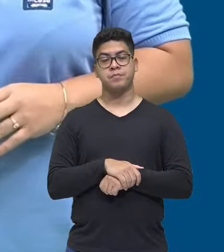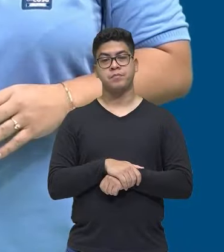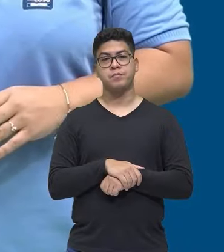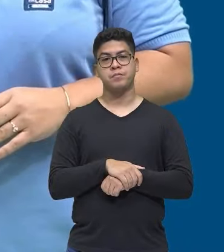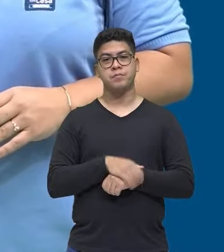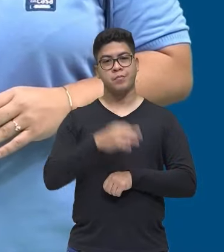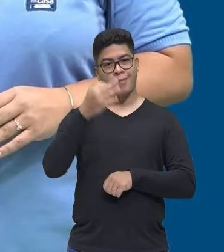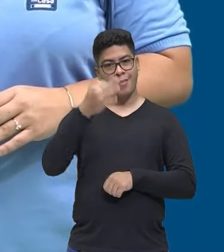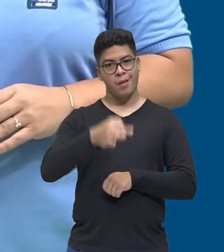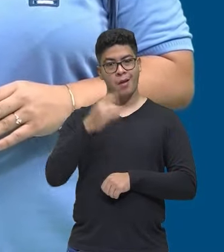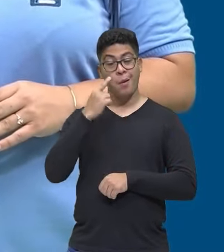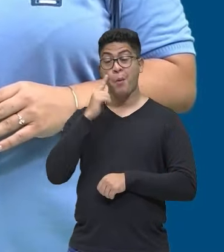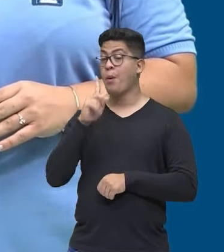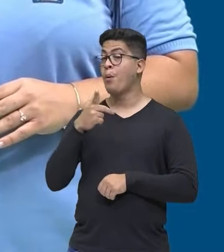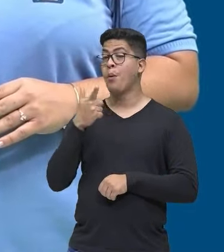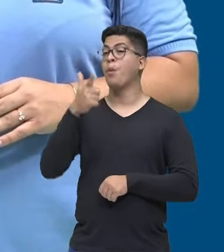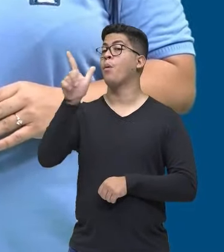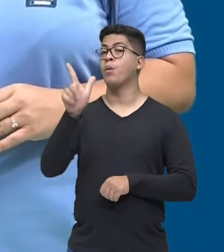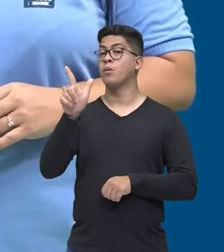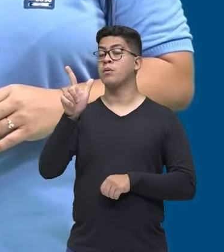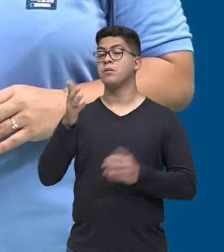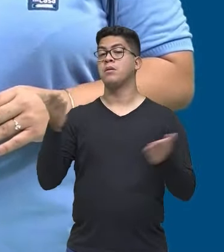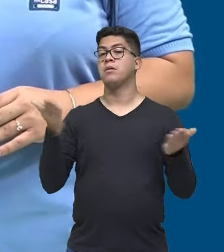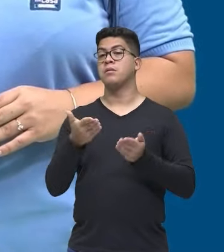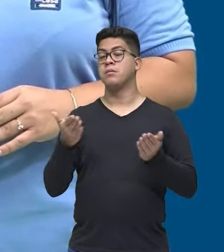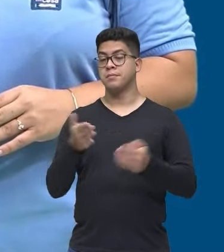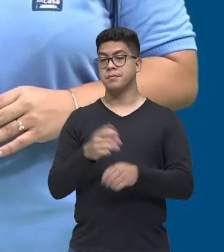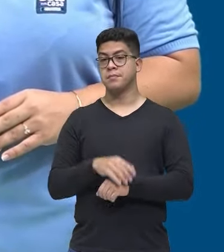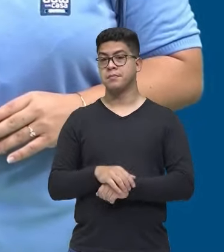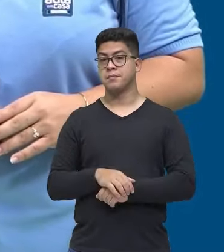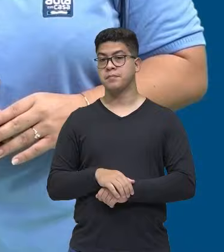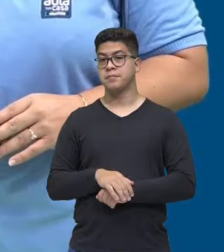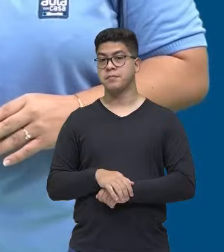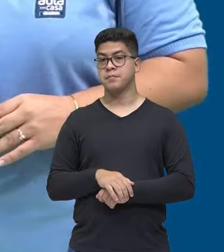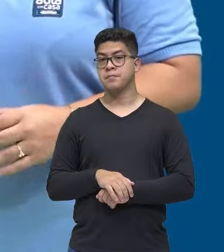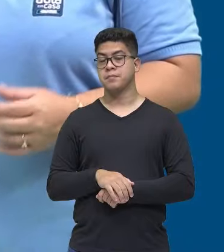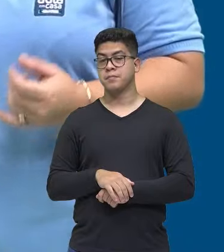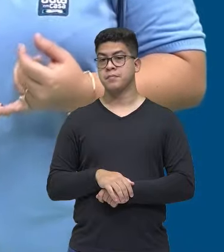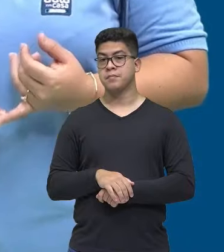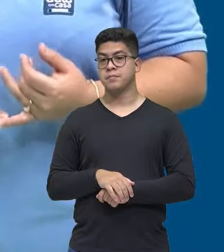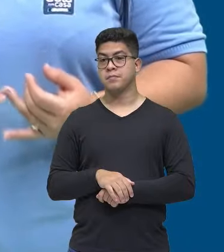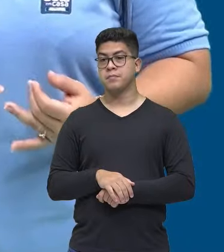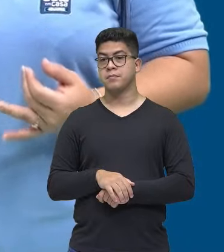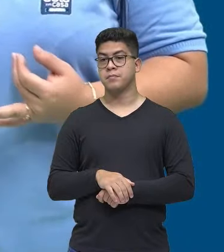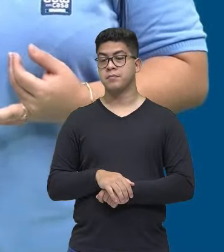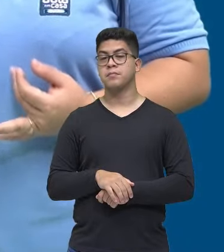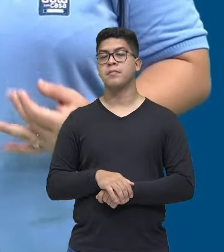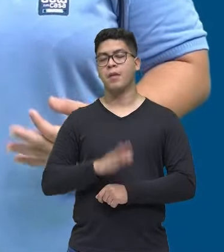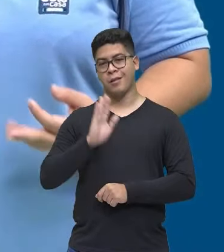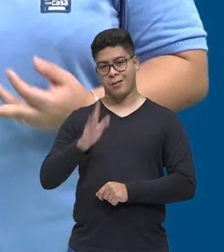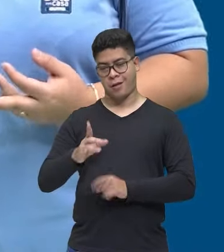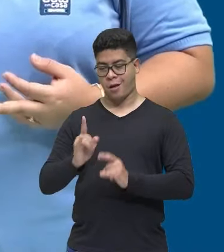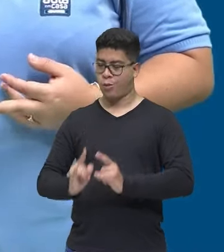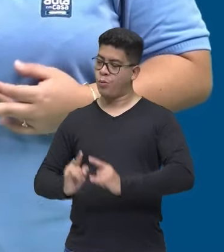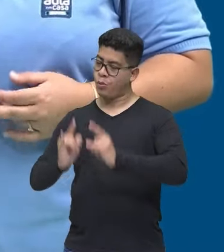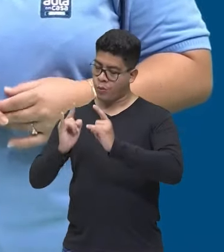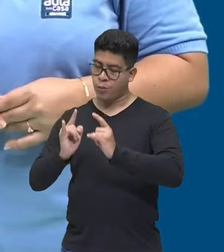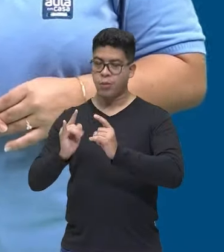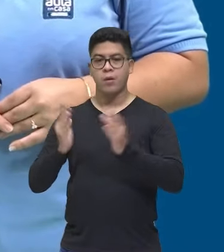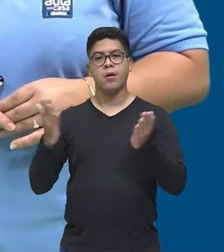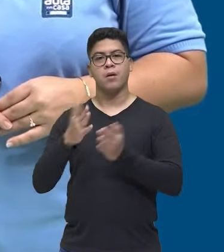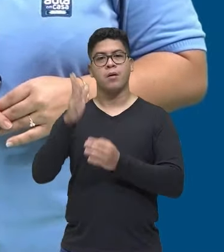certo? Prosseguindo, vamos aí à nossa próxima peça. Falamos sobre torres, sobre cavalos.